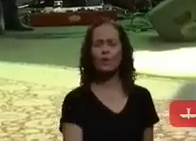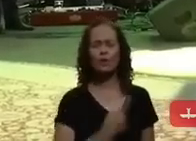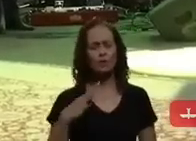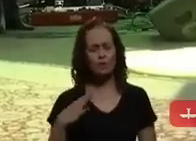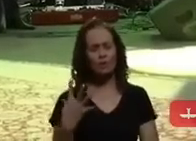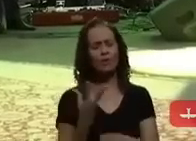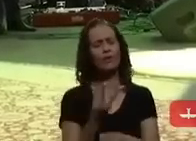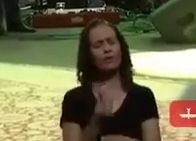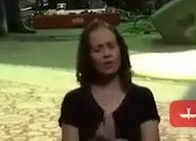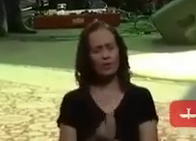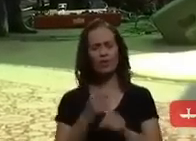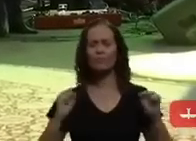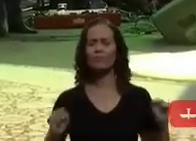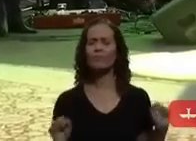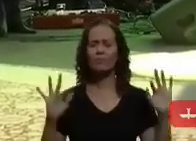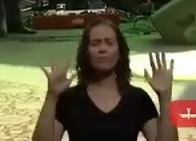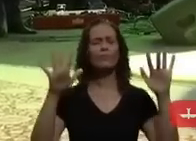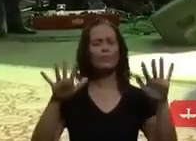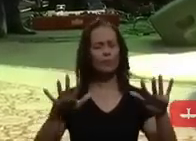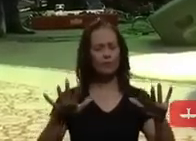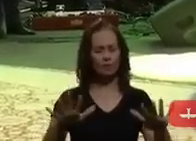igreja abençoamos